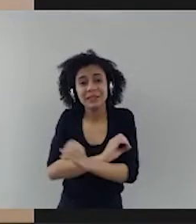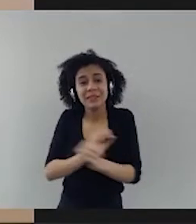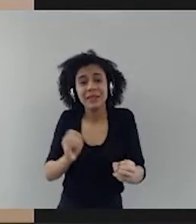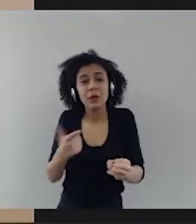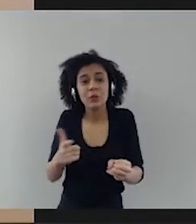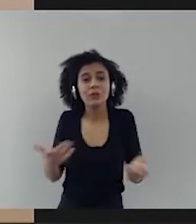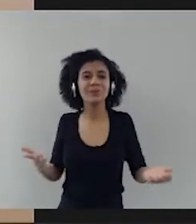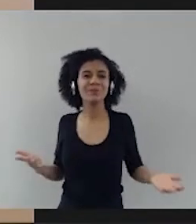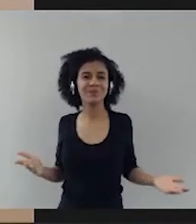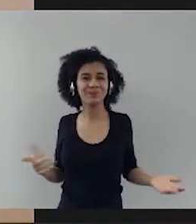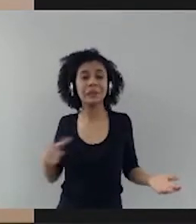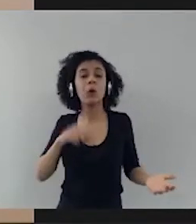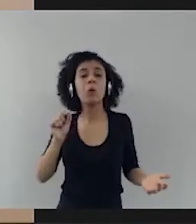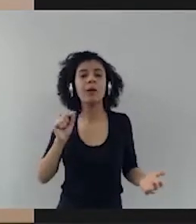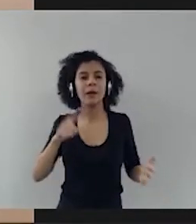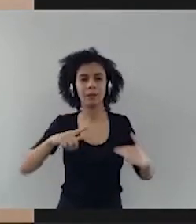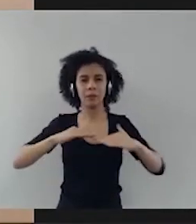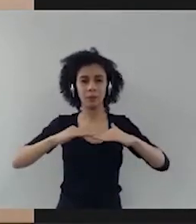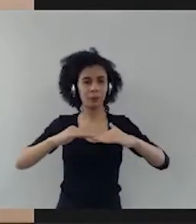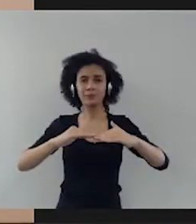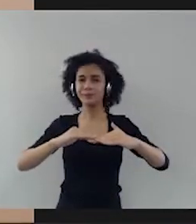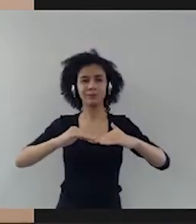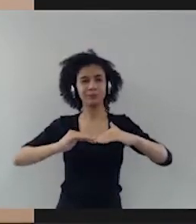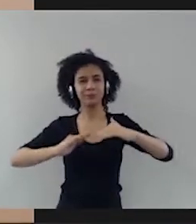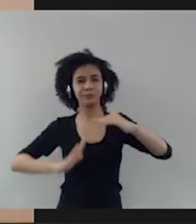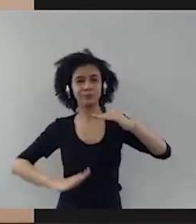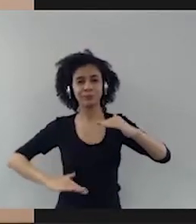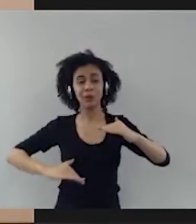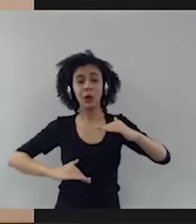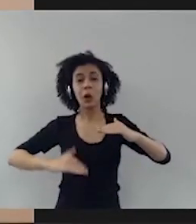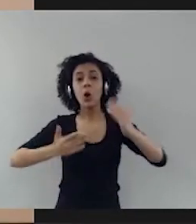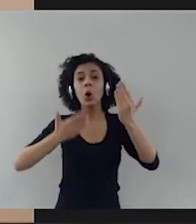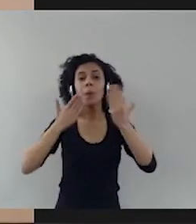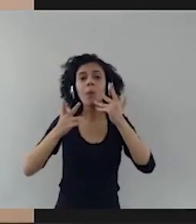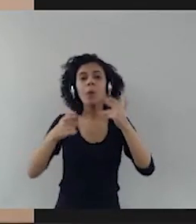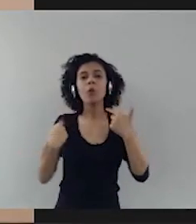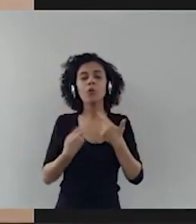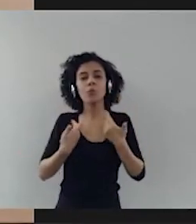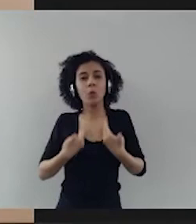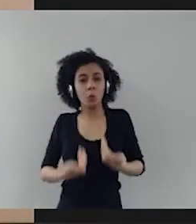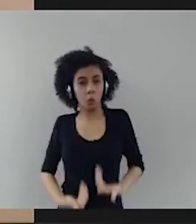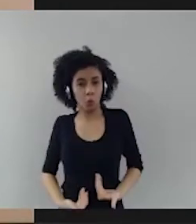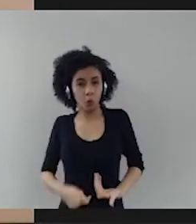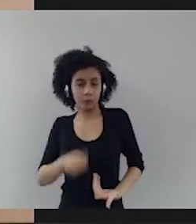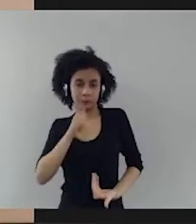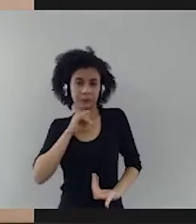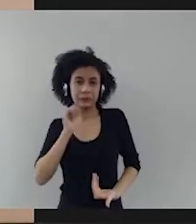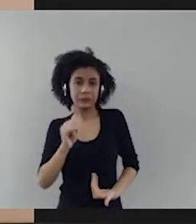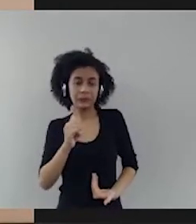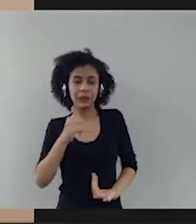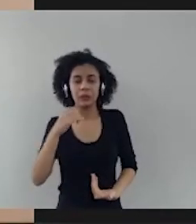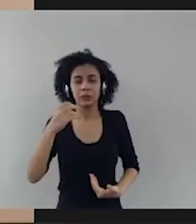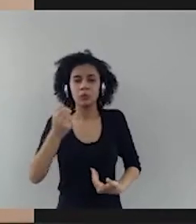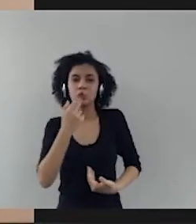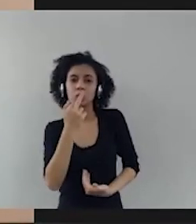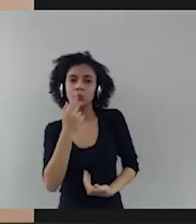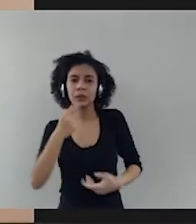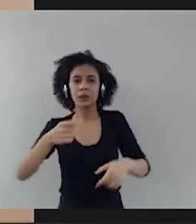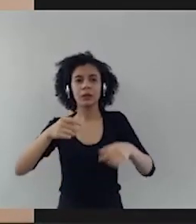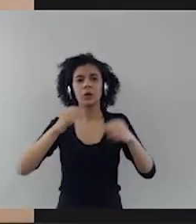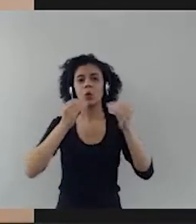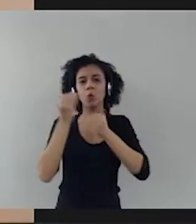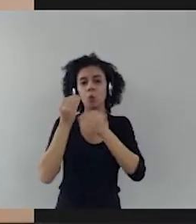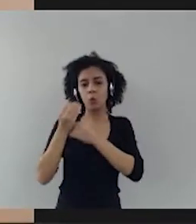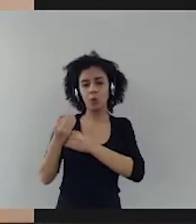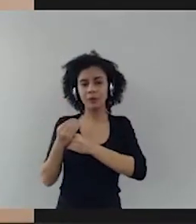nada, então eu tenho um desequilíbrio, como um corpo, em que você nutre uma parte do seu corpo e não nutre a